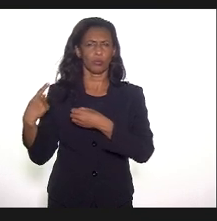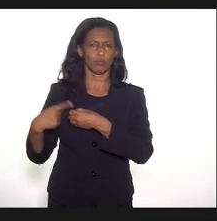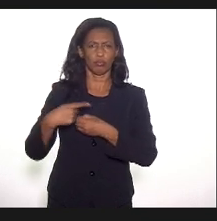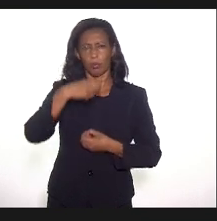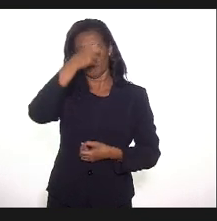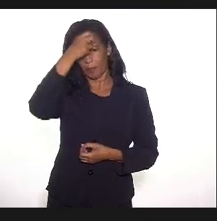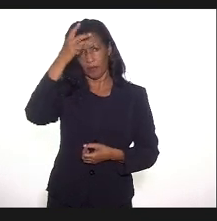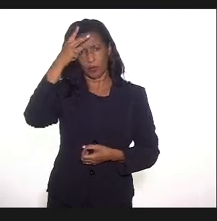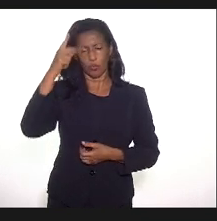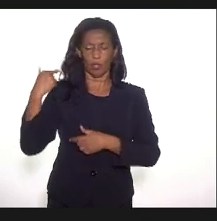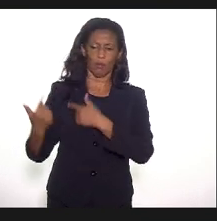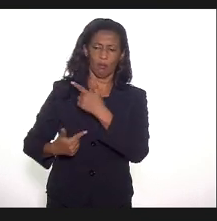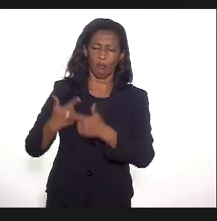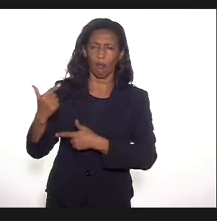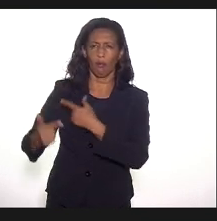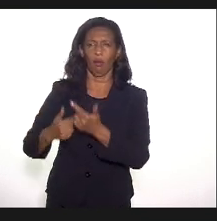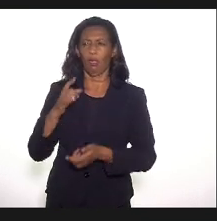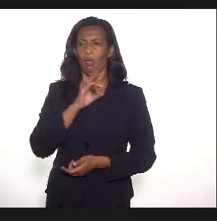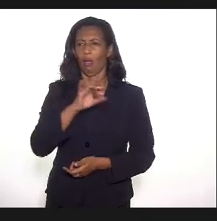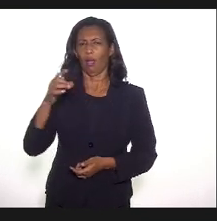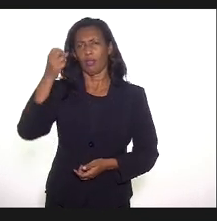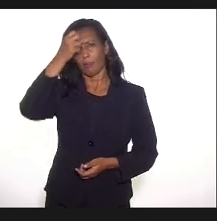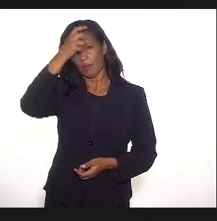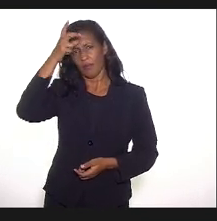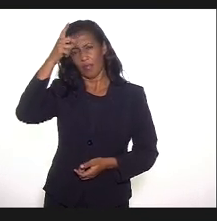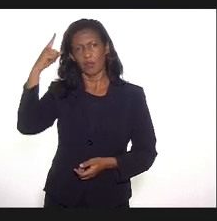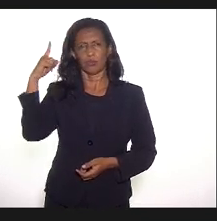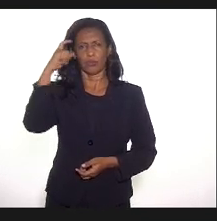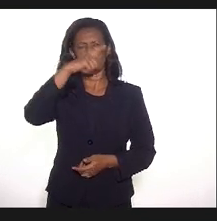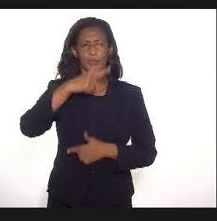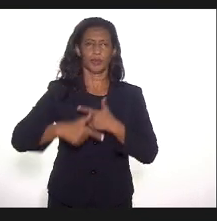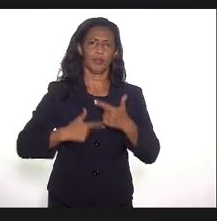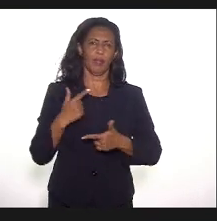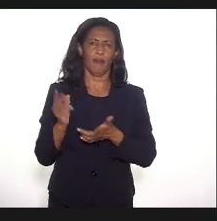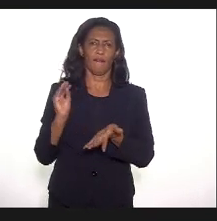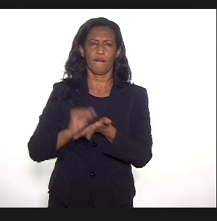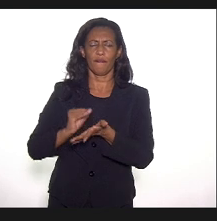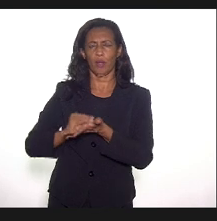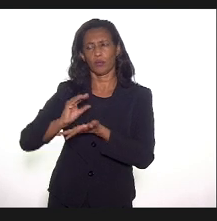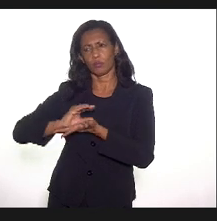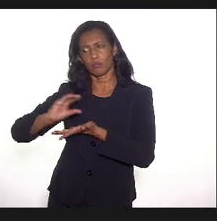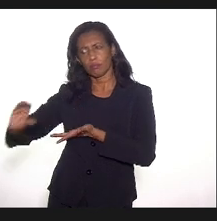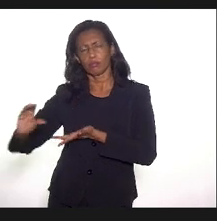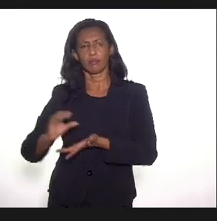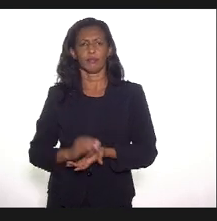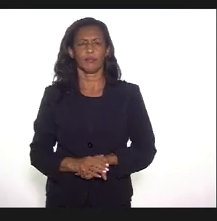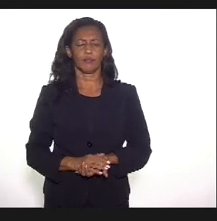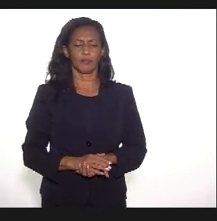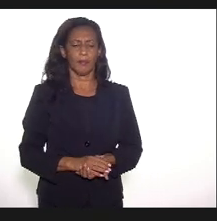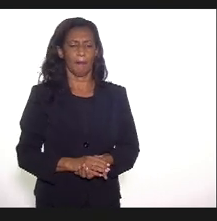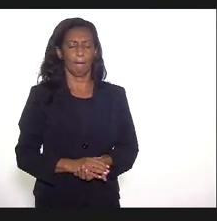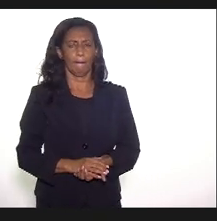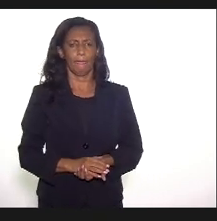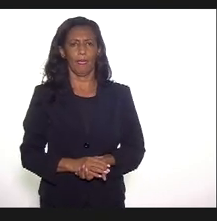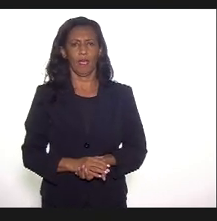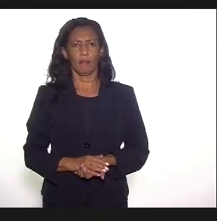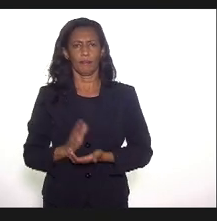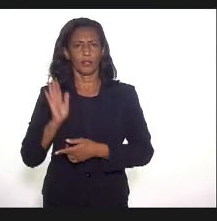a situação difícil que cada prefeito está passando, a falta de recursos para combater a